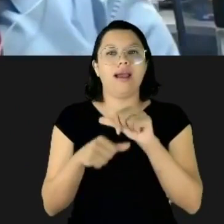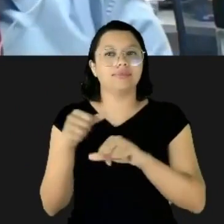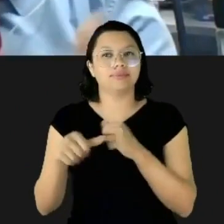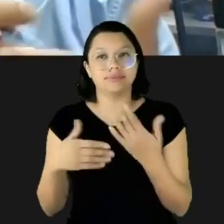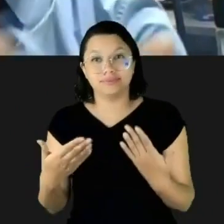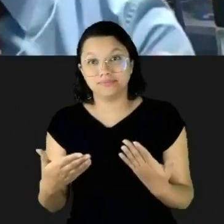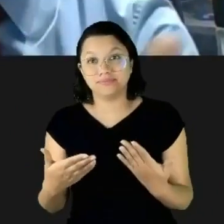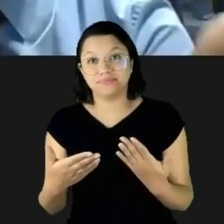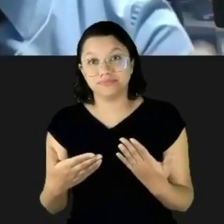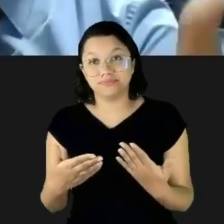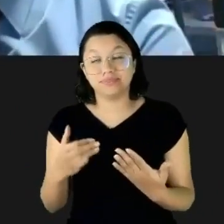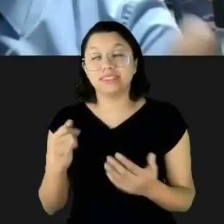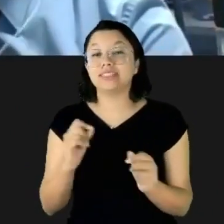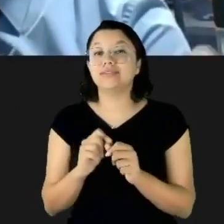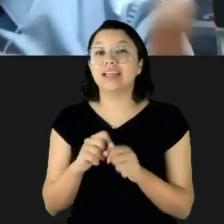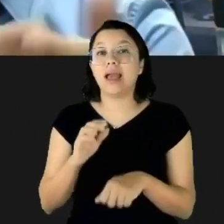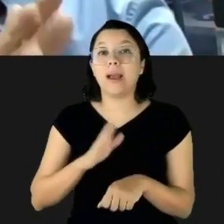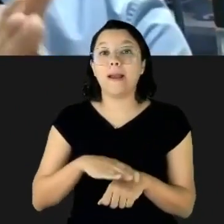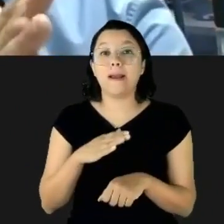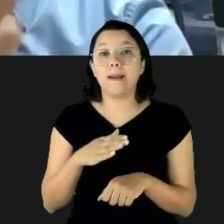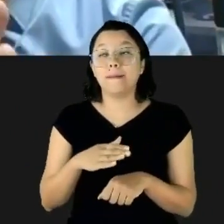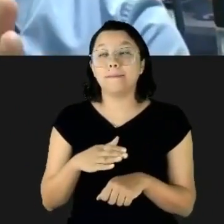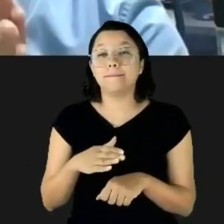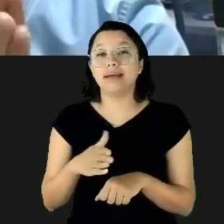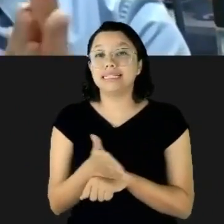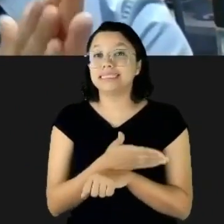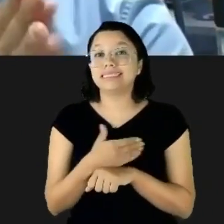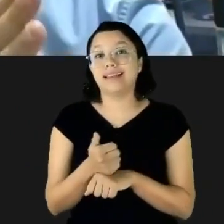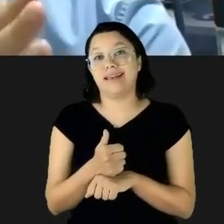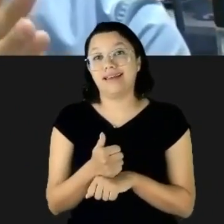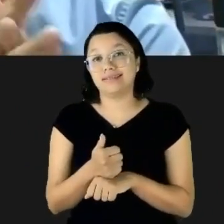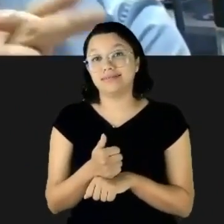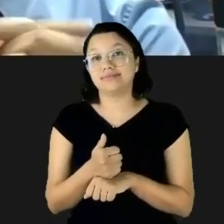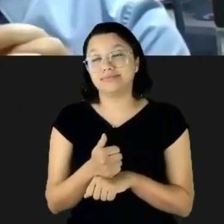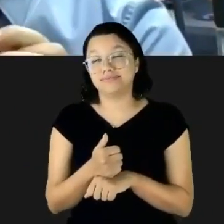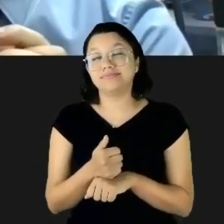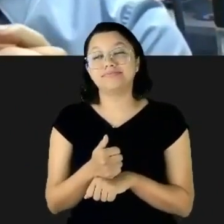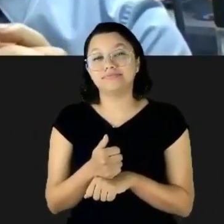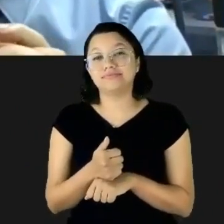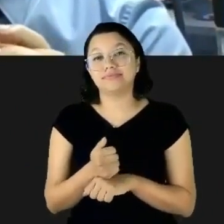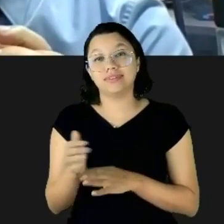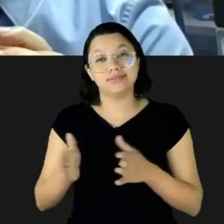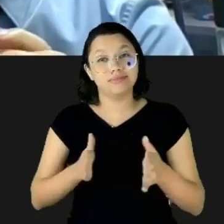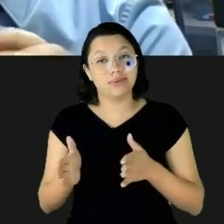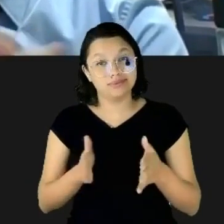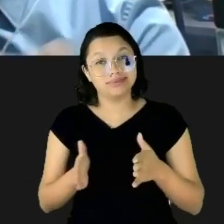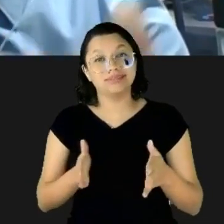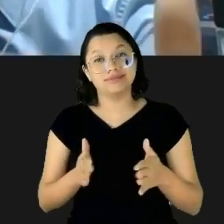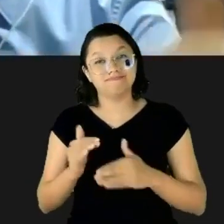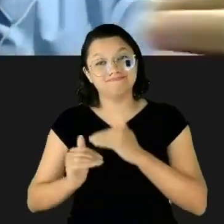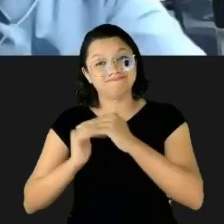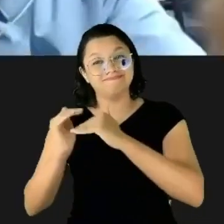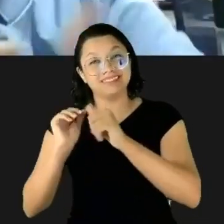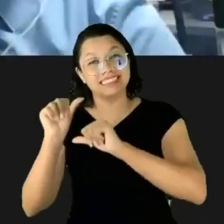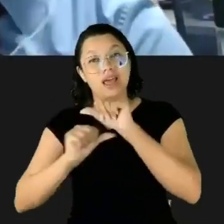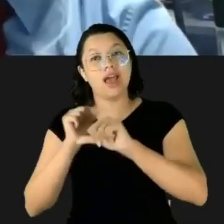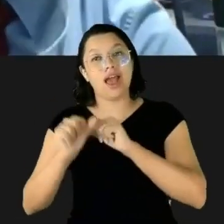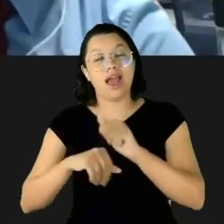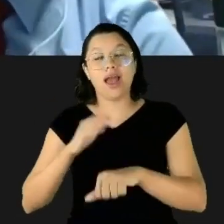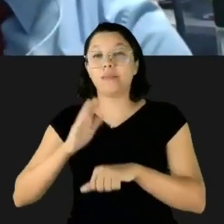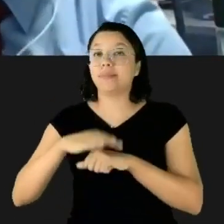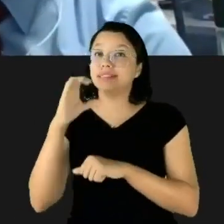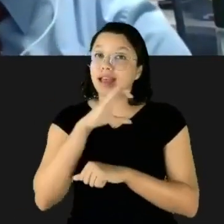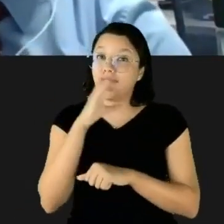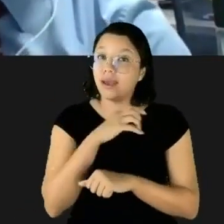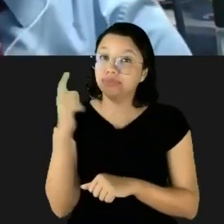quanto mais cedo passarmos dessa fase da mudança, ela é, mais rápido nós seguiremos